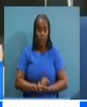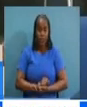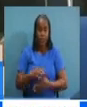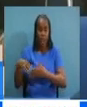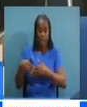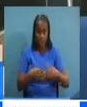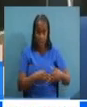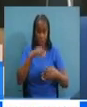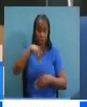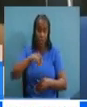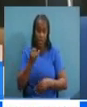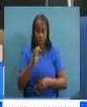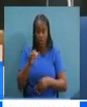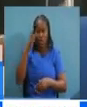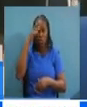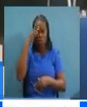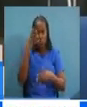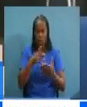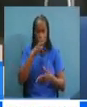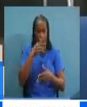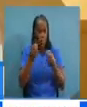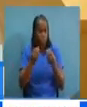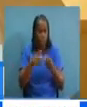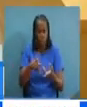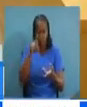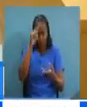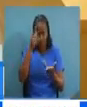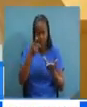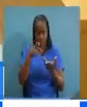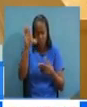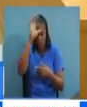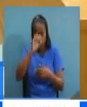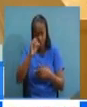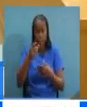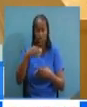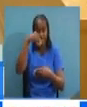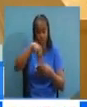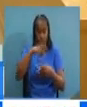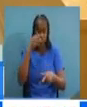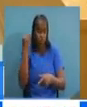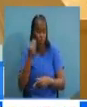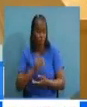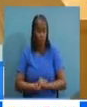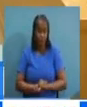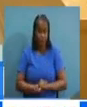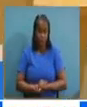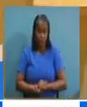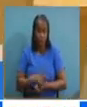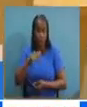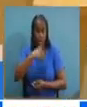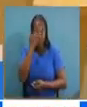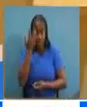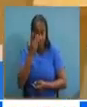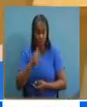A líder do PAICV enumerou os sucessivos incumprimentos do governo com o eleitorado jovem esta manhã no Parlamento e notou